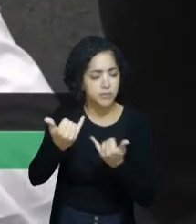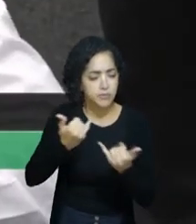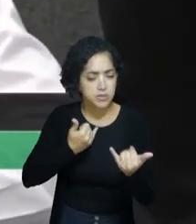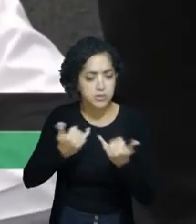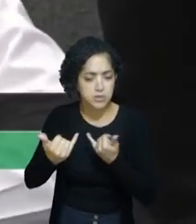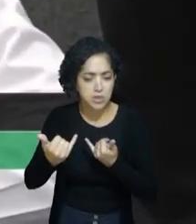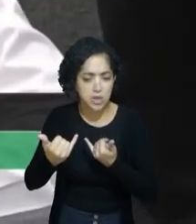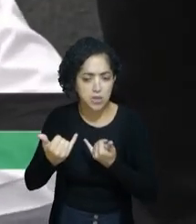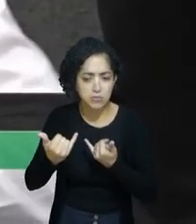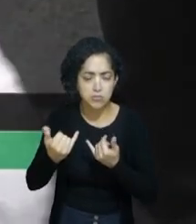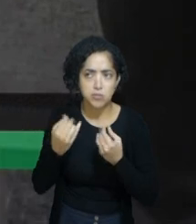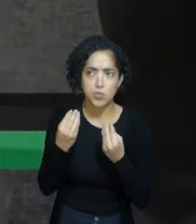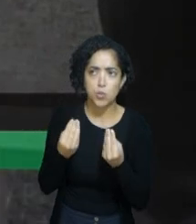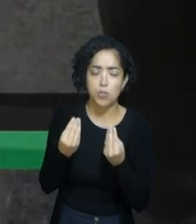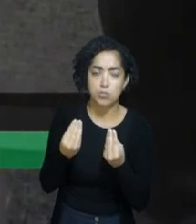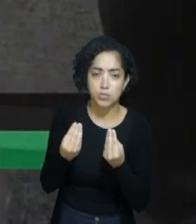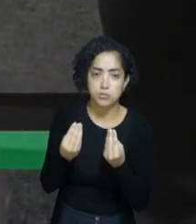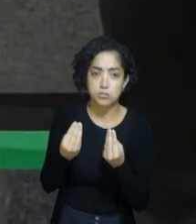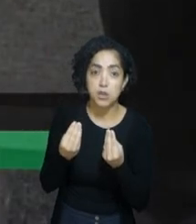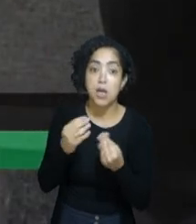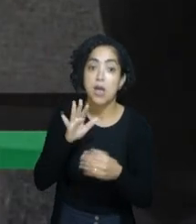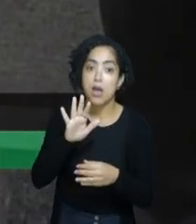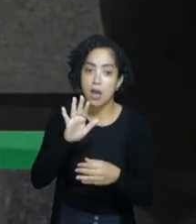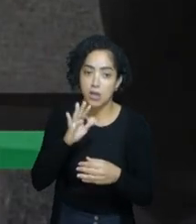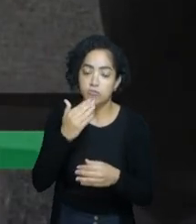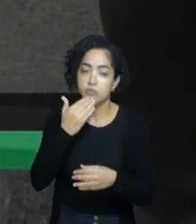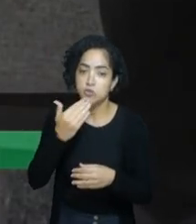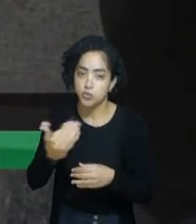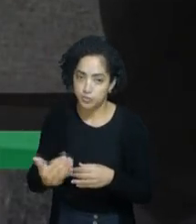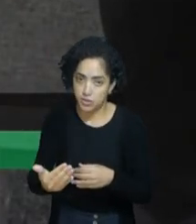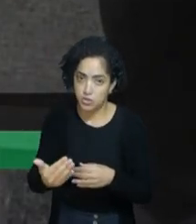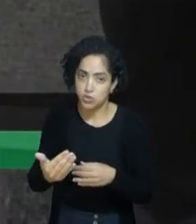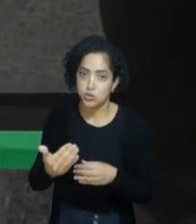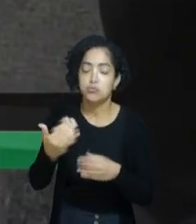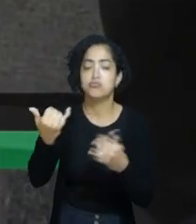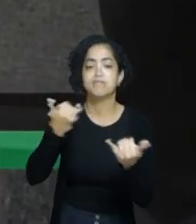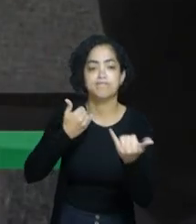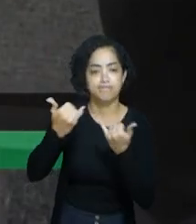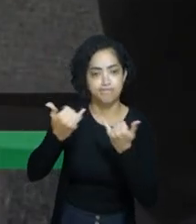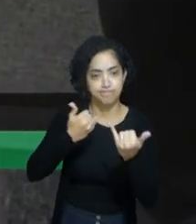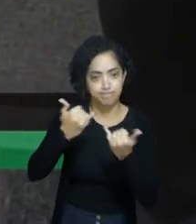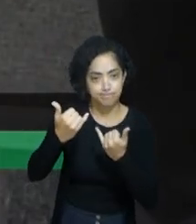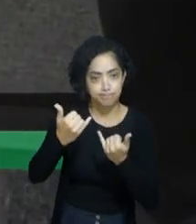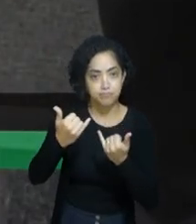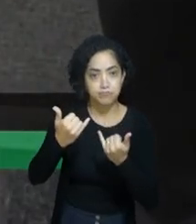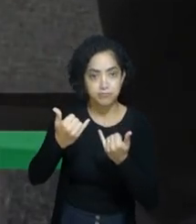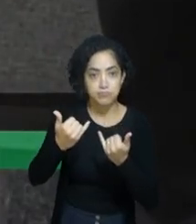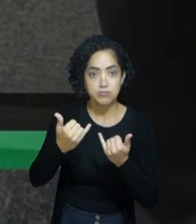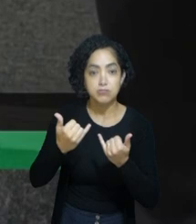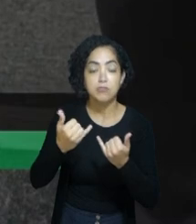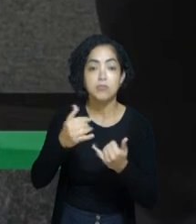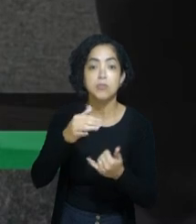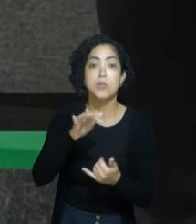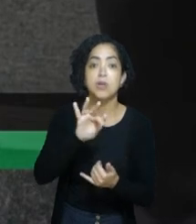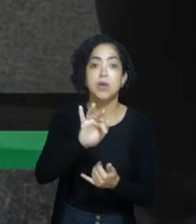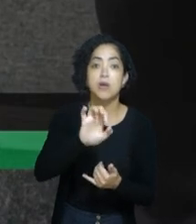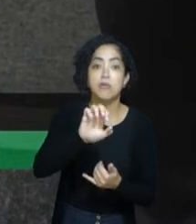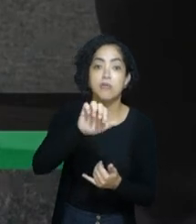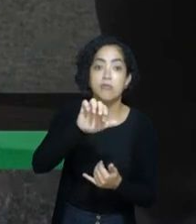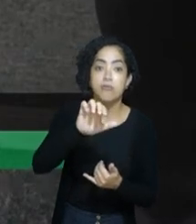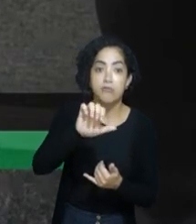era inacreditável E aí fiz um requerimento de pedido de informações a fesporte E aí fiz uma